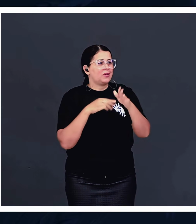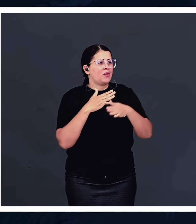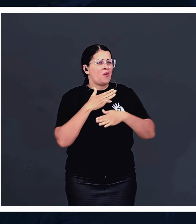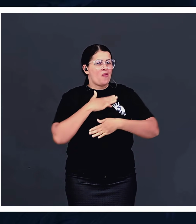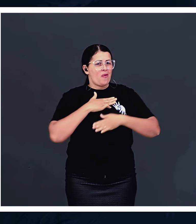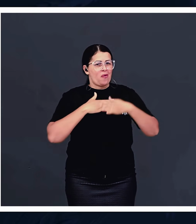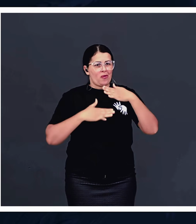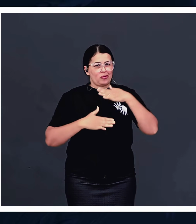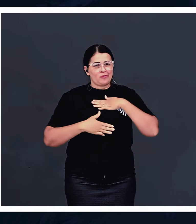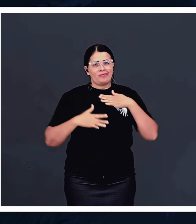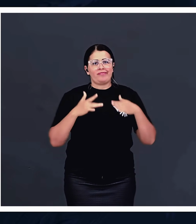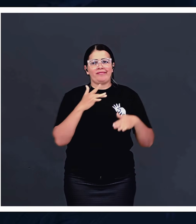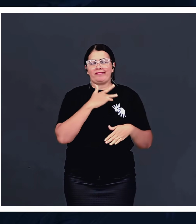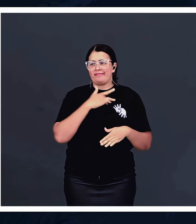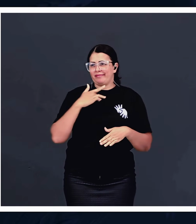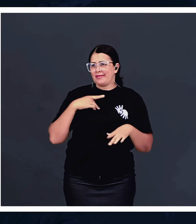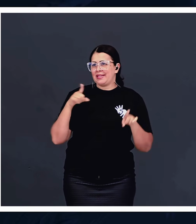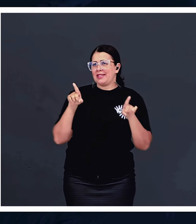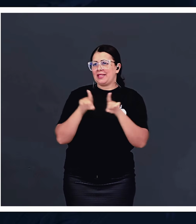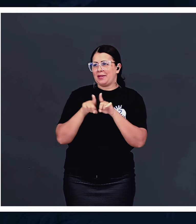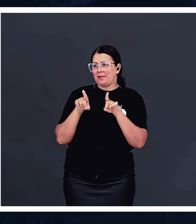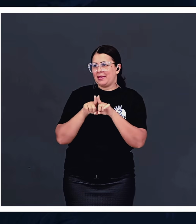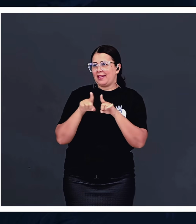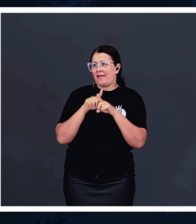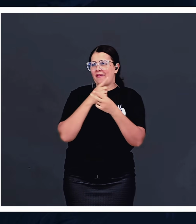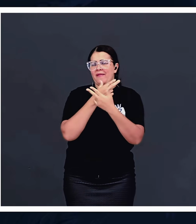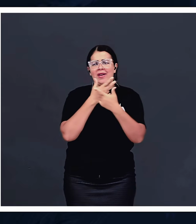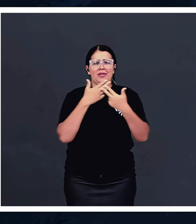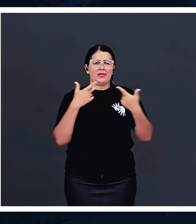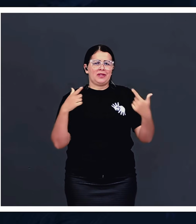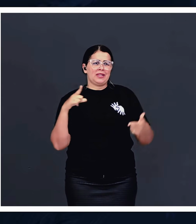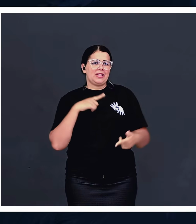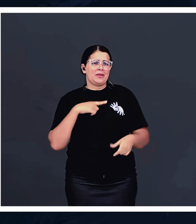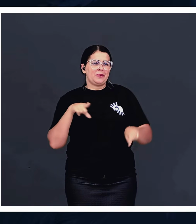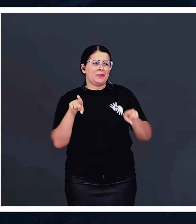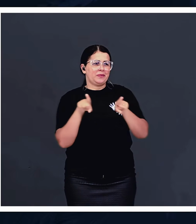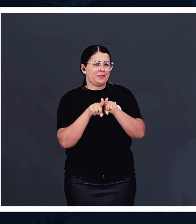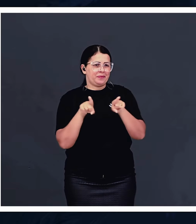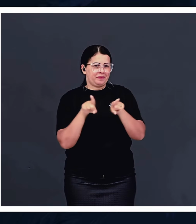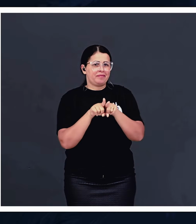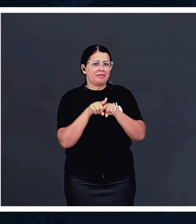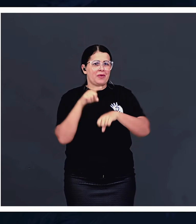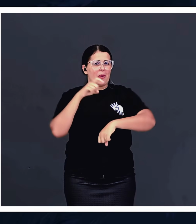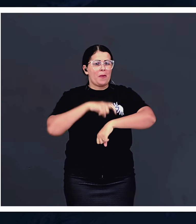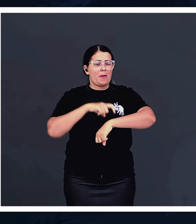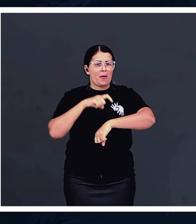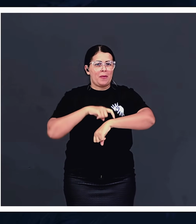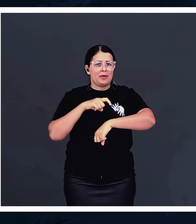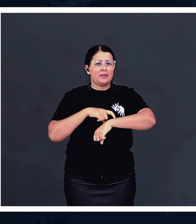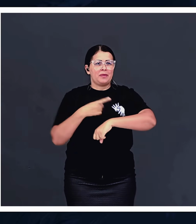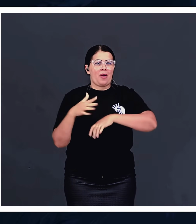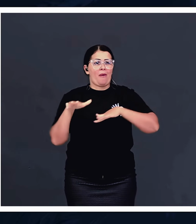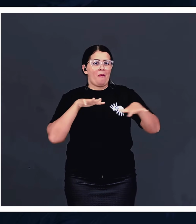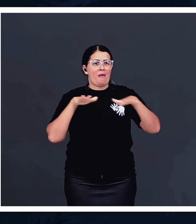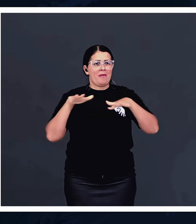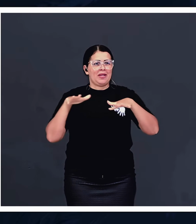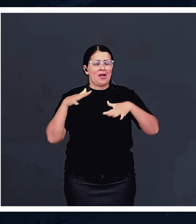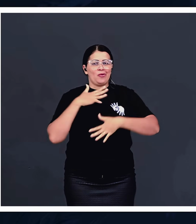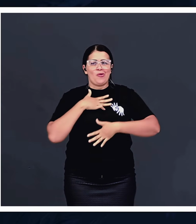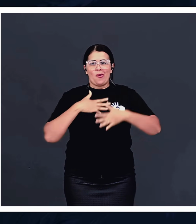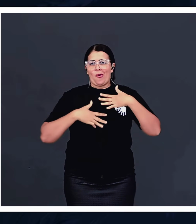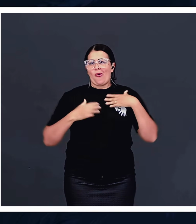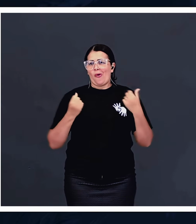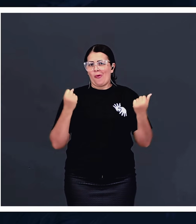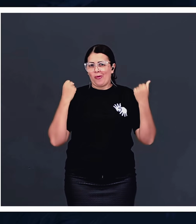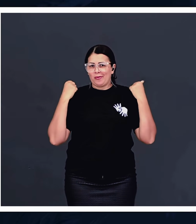de autocuidado. Entre tantas coisas, teremos também um momento para movimentar o corpo.